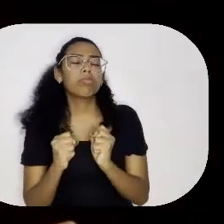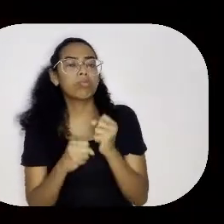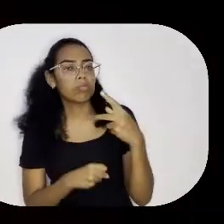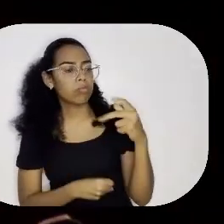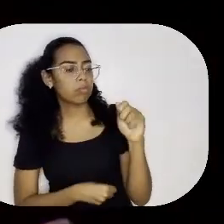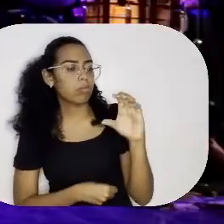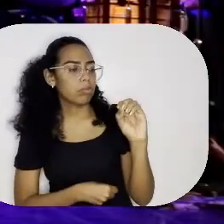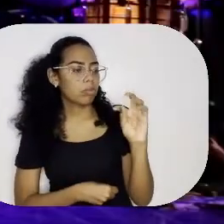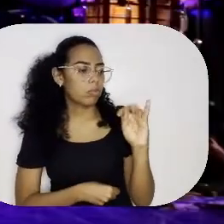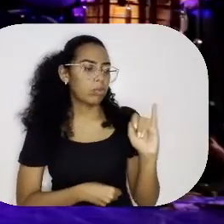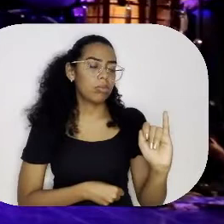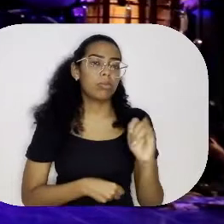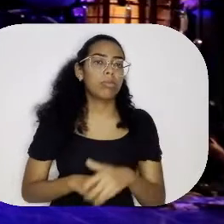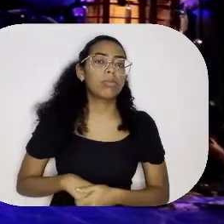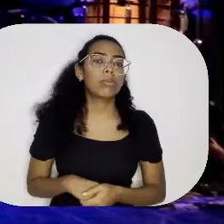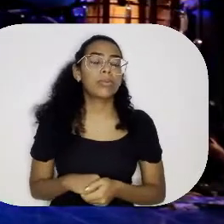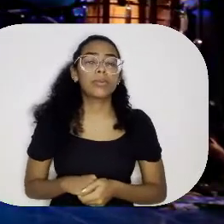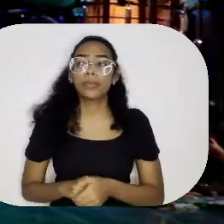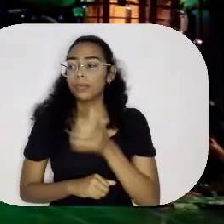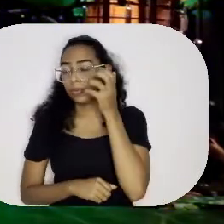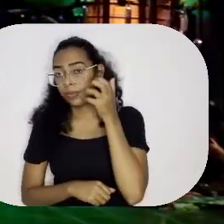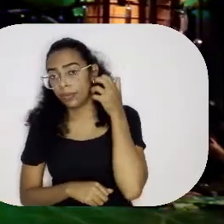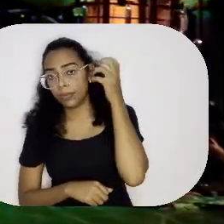ti, pacuti.